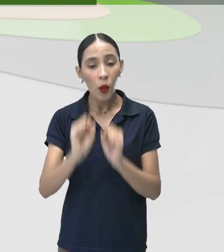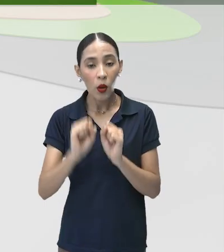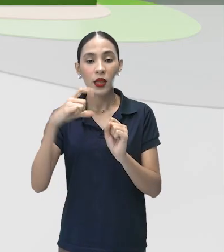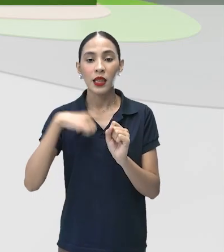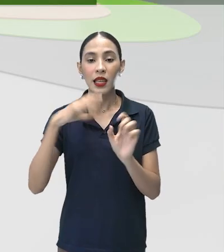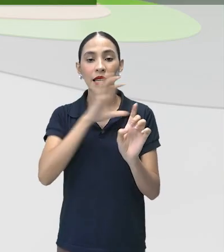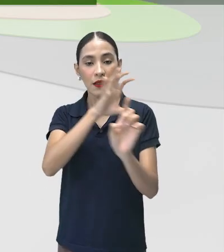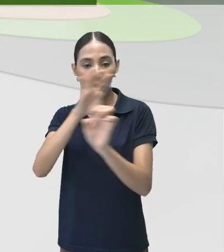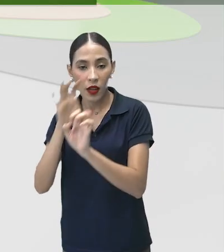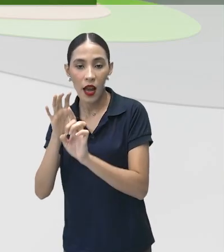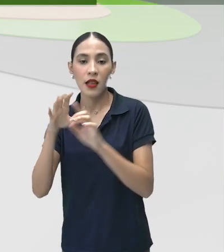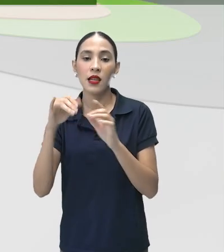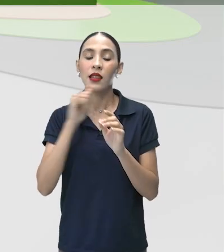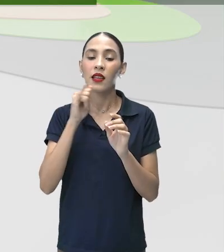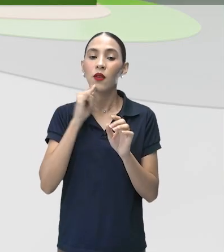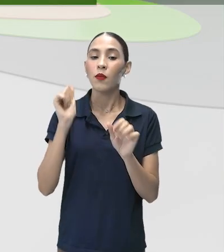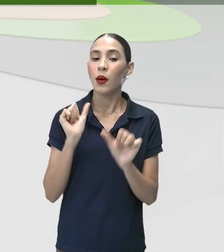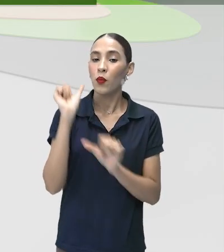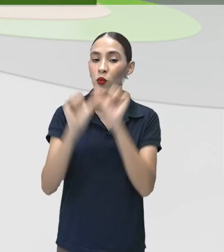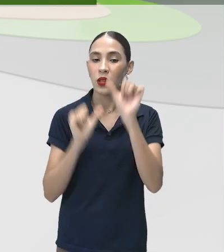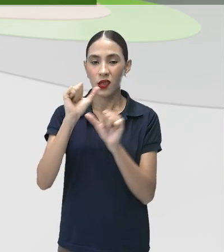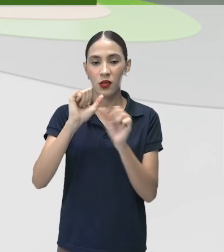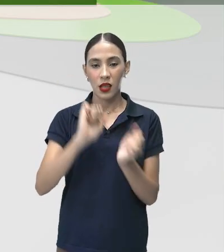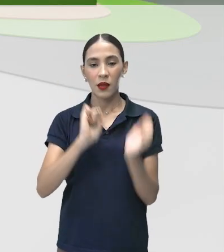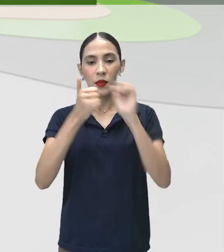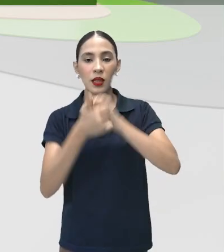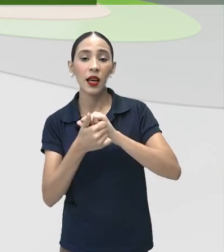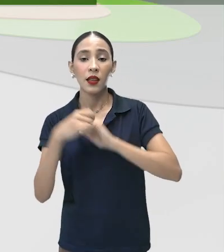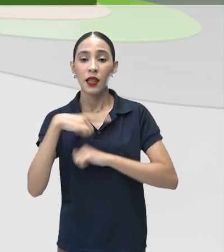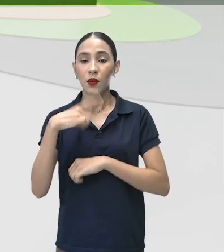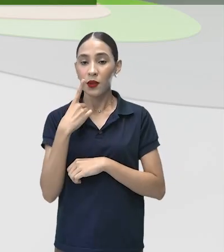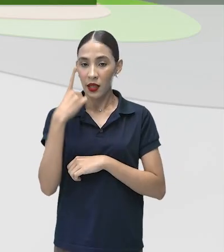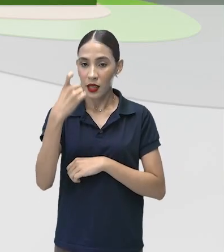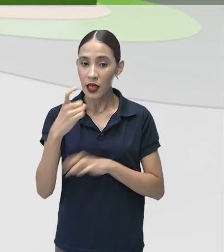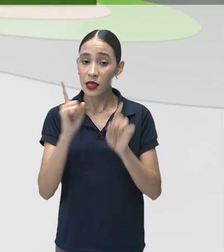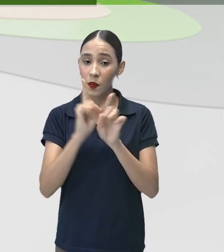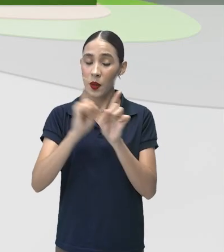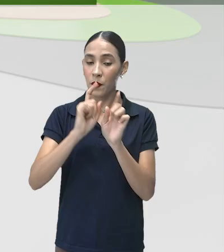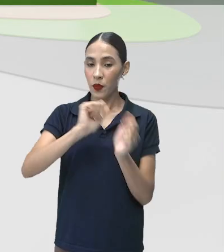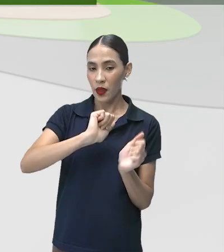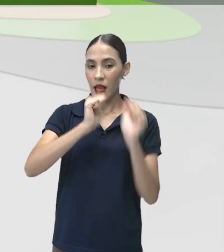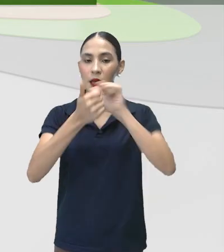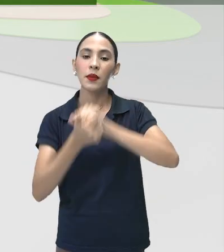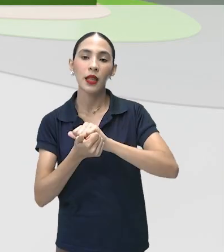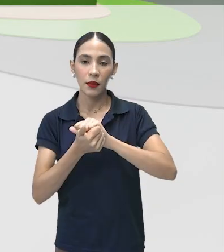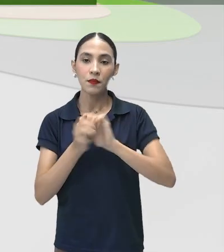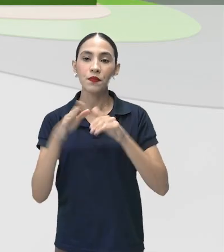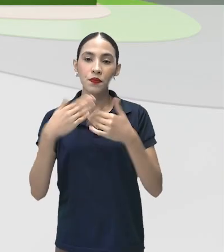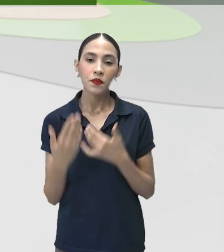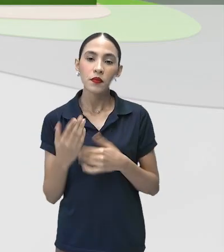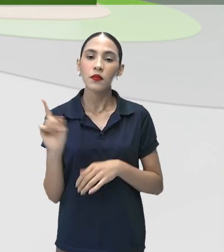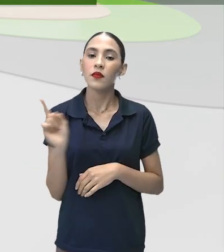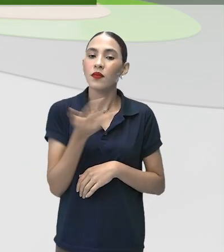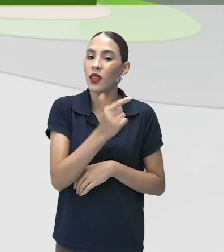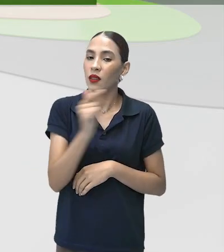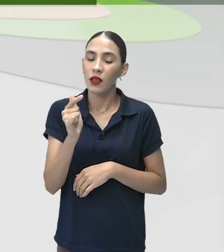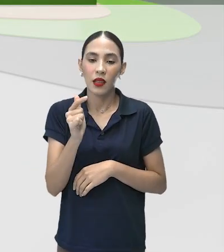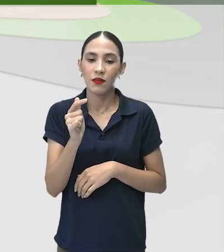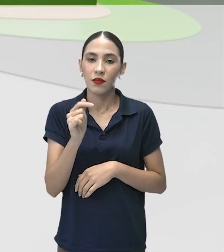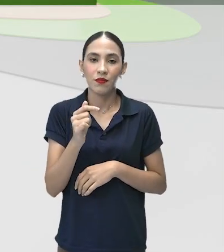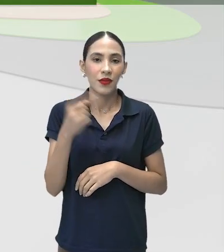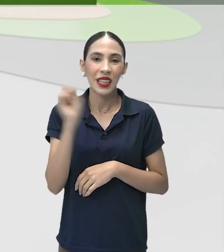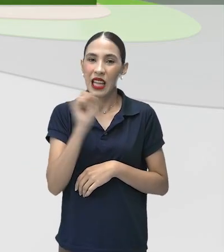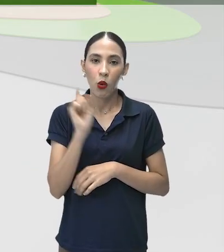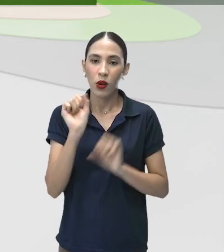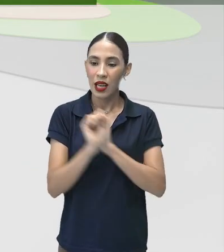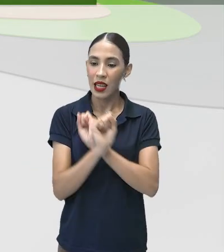moldados, ou seja, adquirir uma forma ao qual nós tenhamos interesse e assim moldar esses elementos, sem quebrar, por isso que